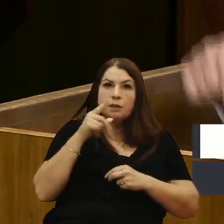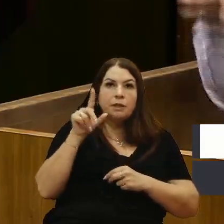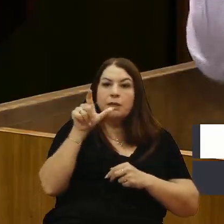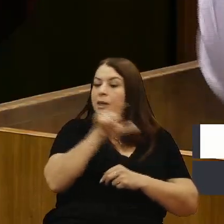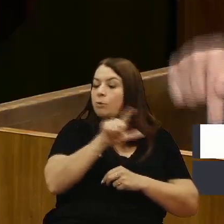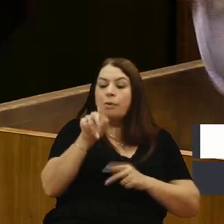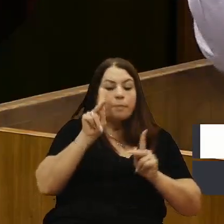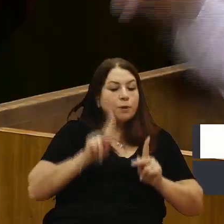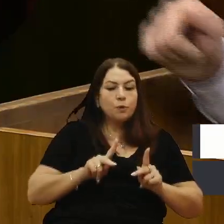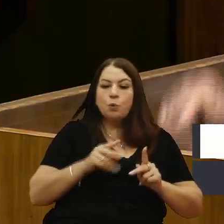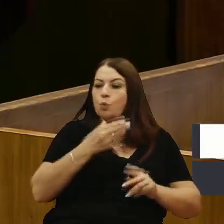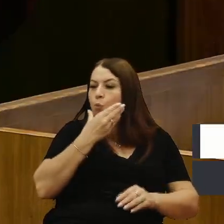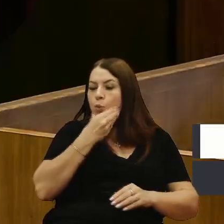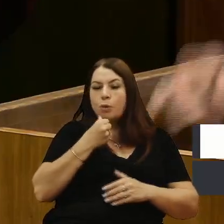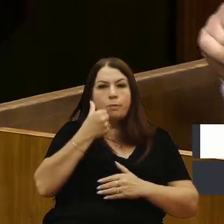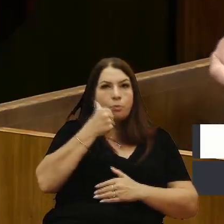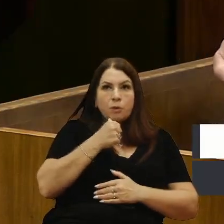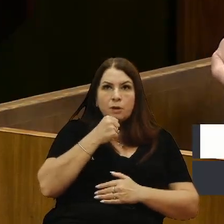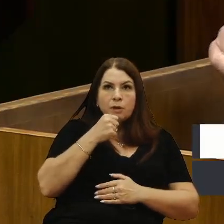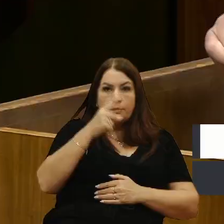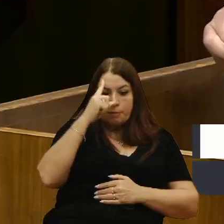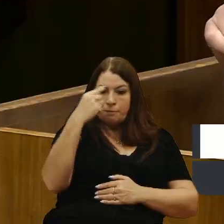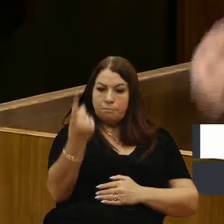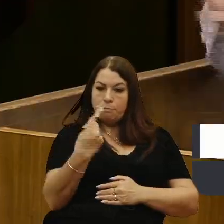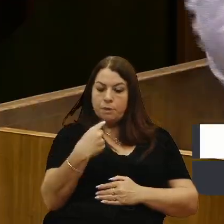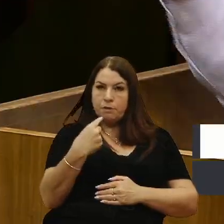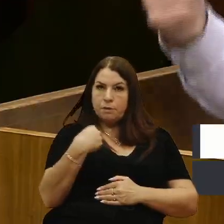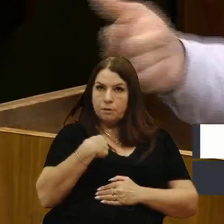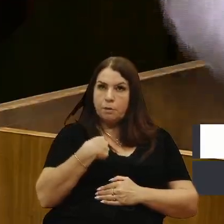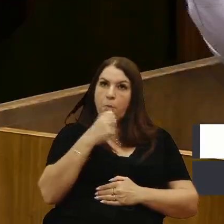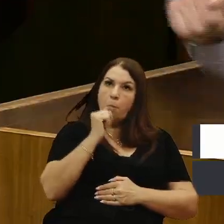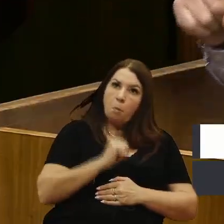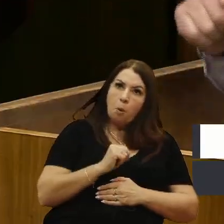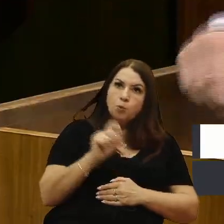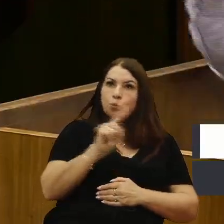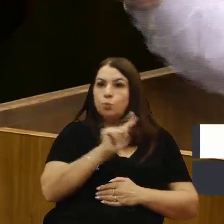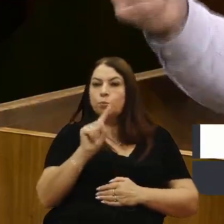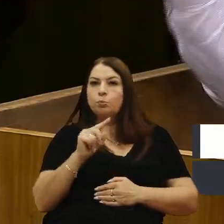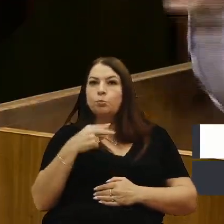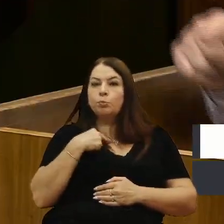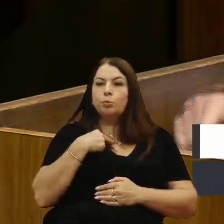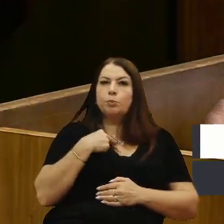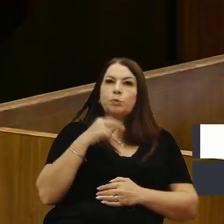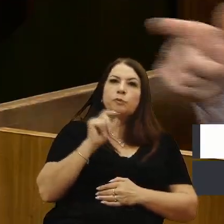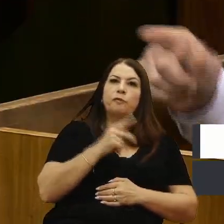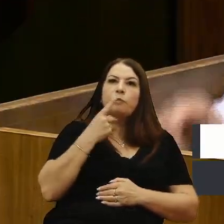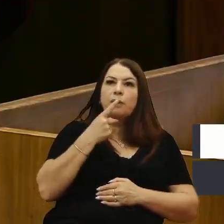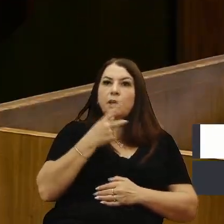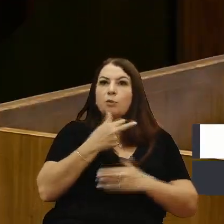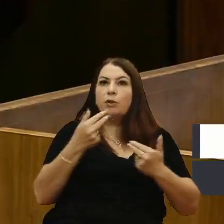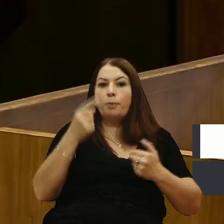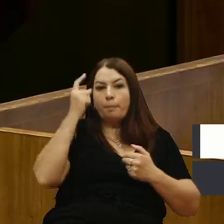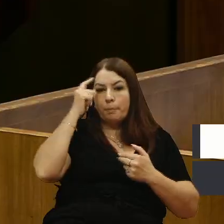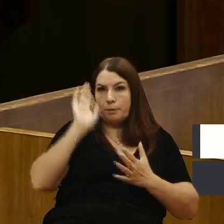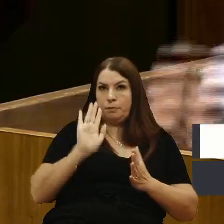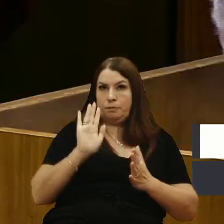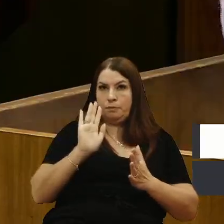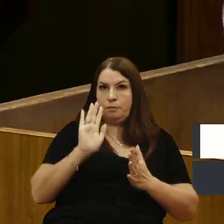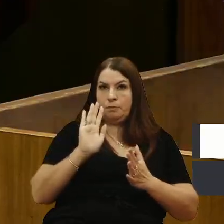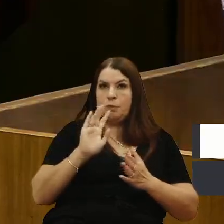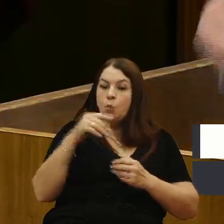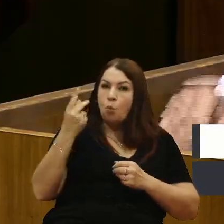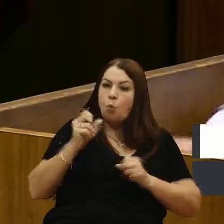nessa casa, seja homem ou mulher, vai dizer para mim se eu posso, se eu não posso, se eu devo, se eu não devo falar aquilo que eu penso.